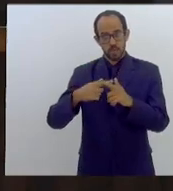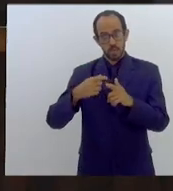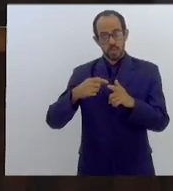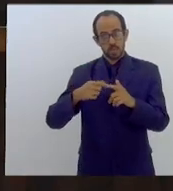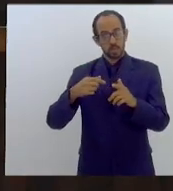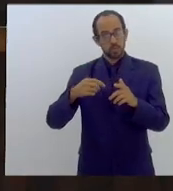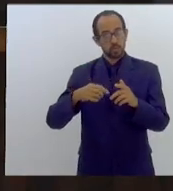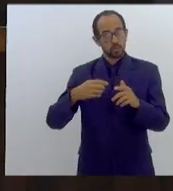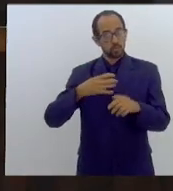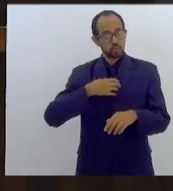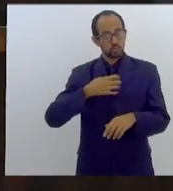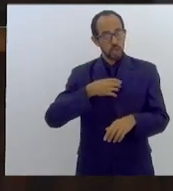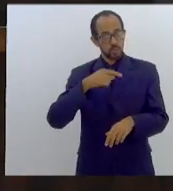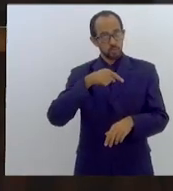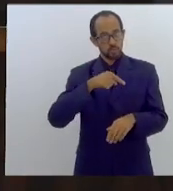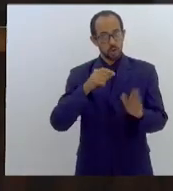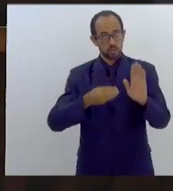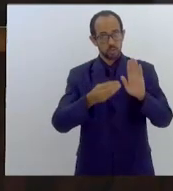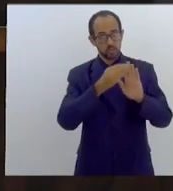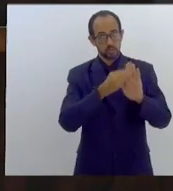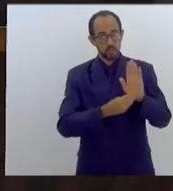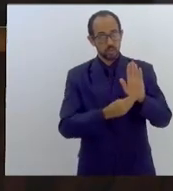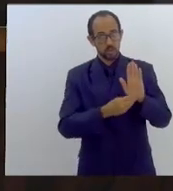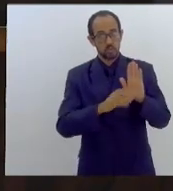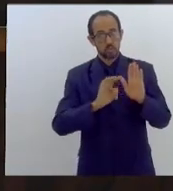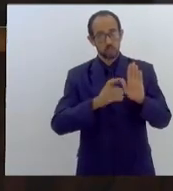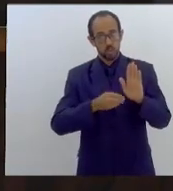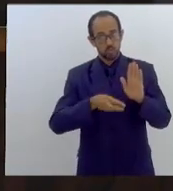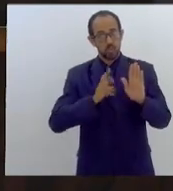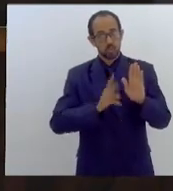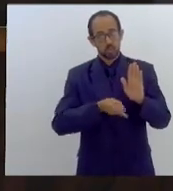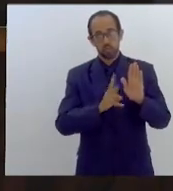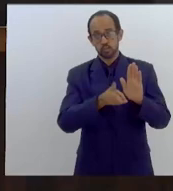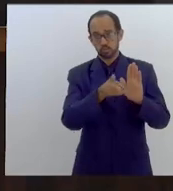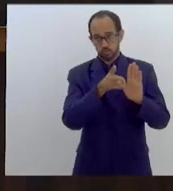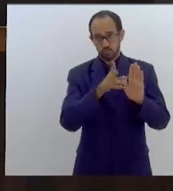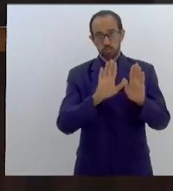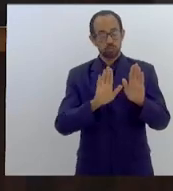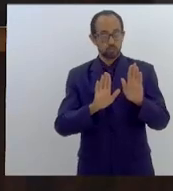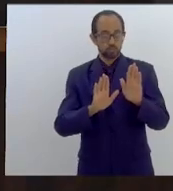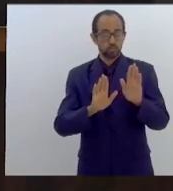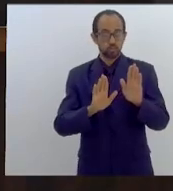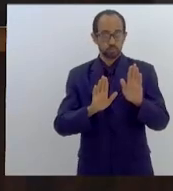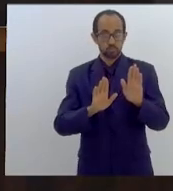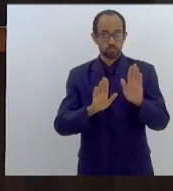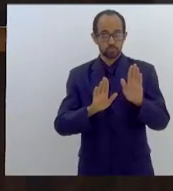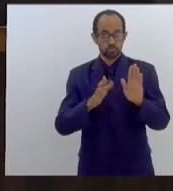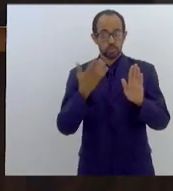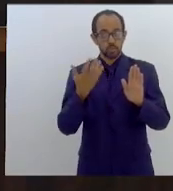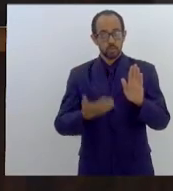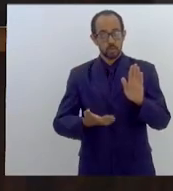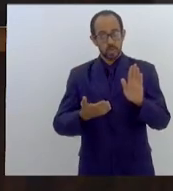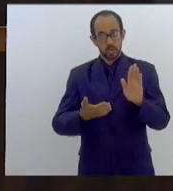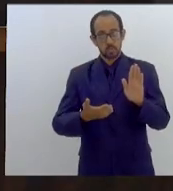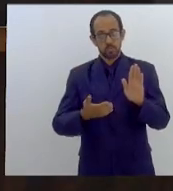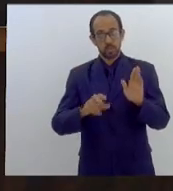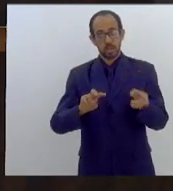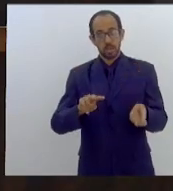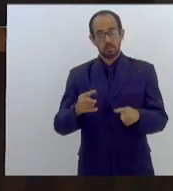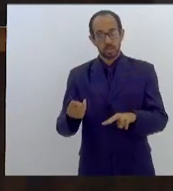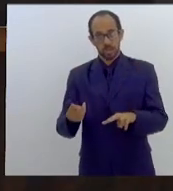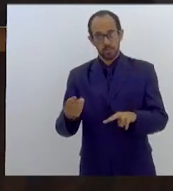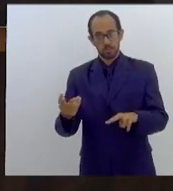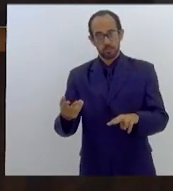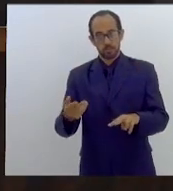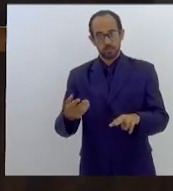mantidos. Todos os vetos que estão aqui serão mantidos. Então, eu quero encaminhar para tirar, conheço um pouquinho